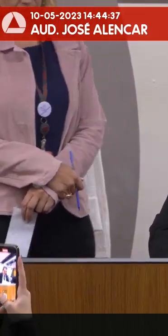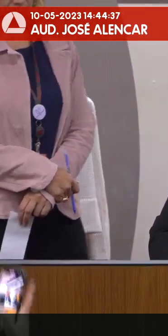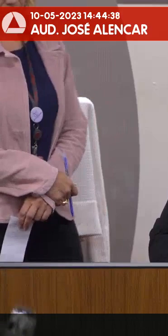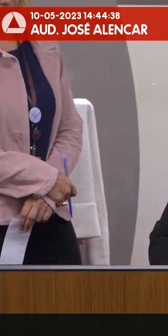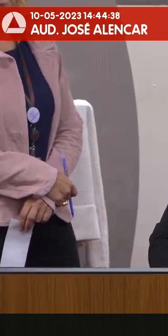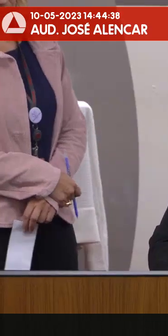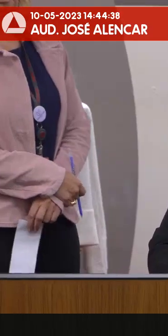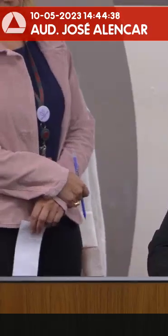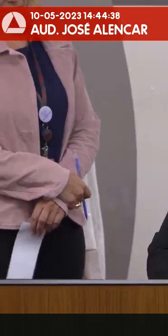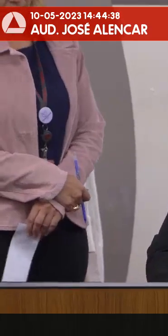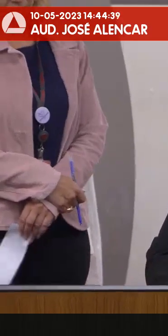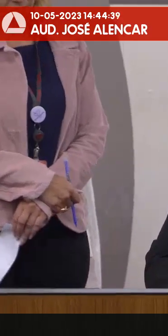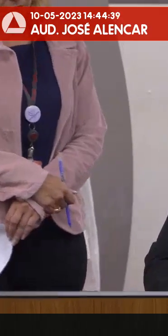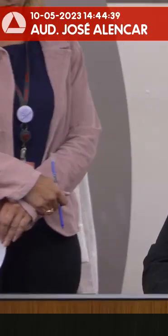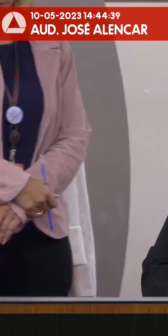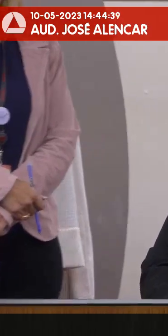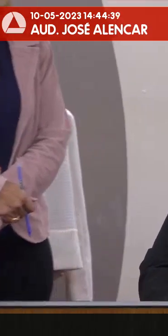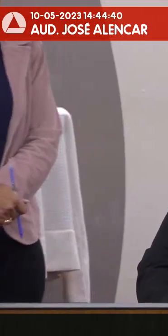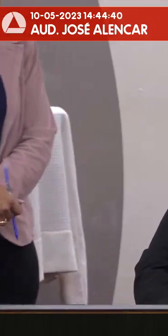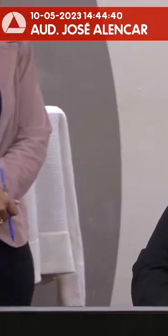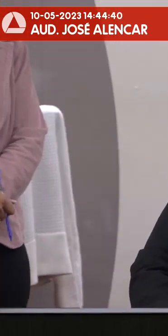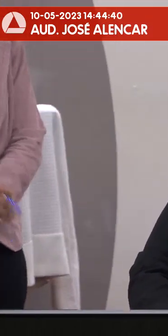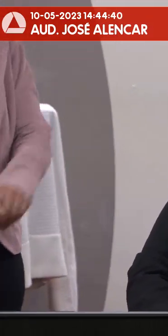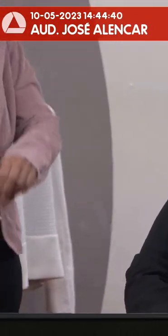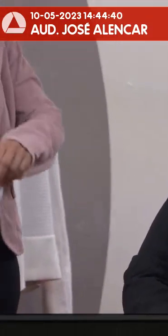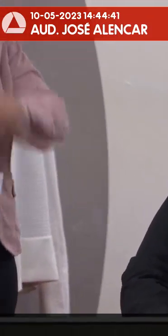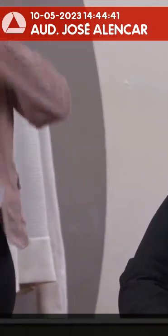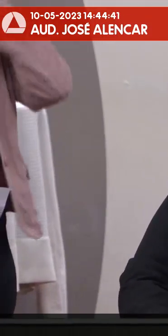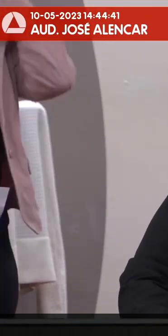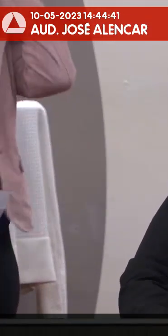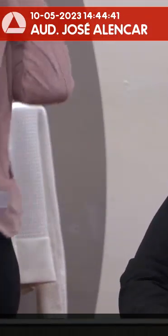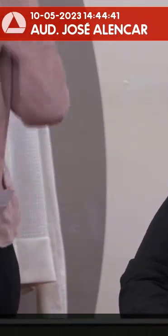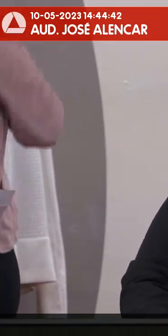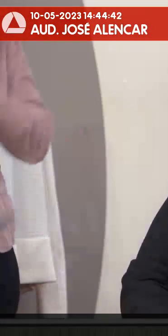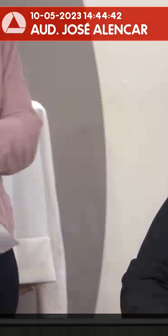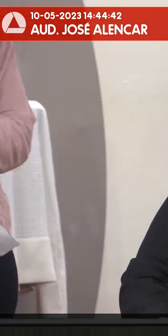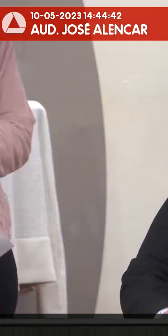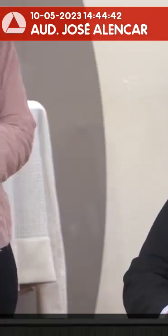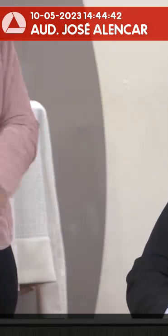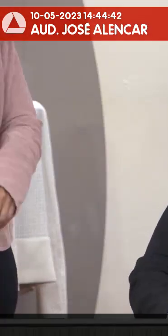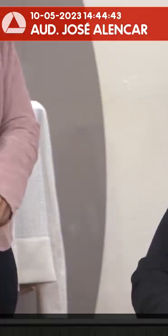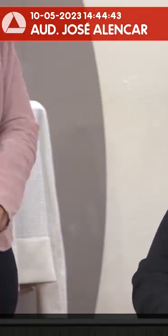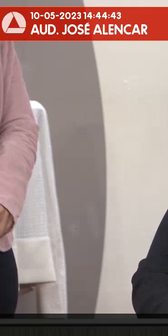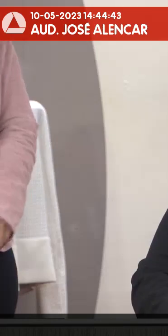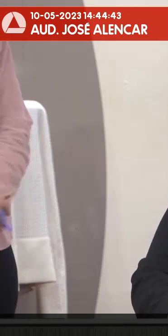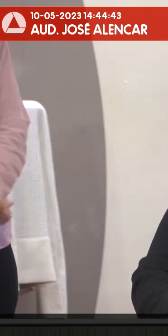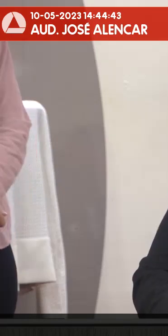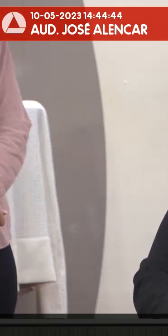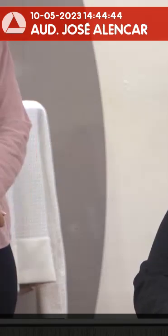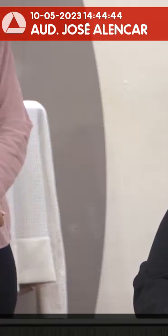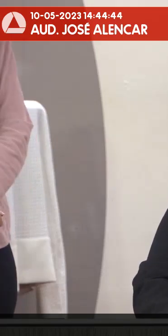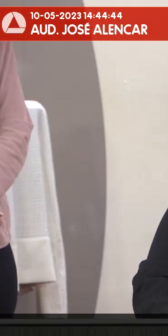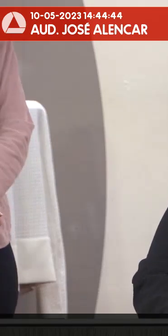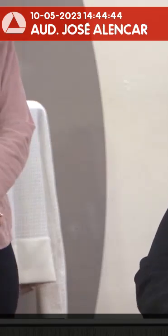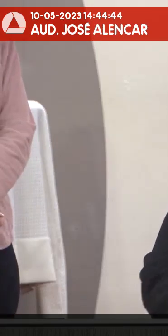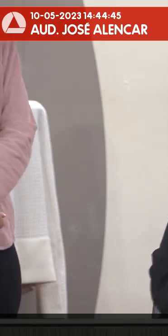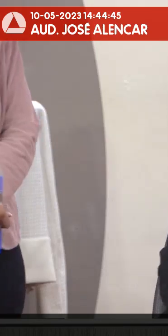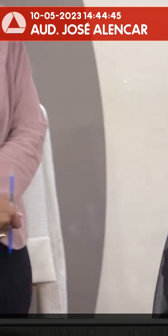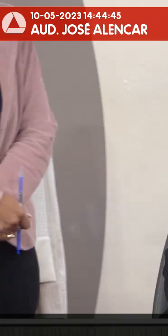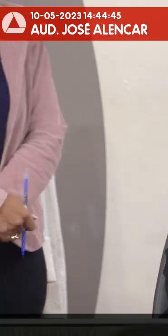Aperte o comando registrar a presença impressiona digital no leitor observando a sua presença